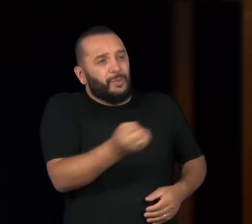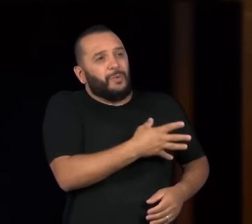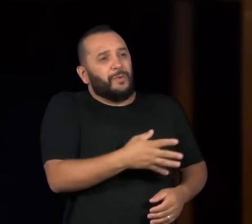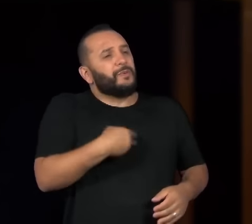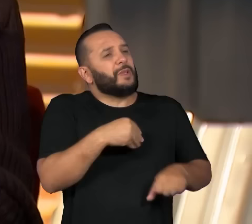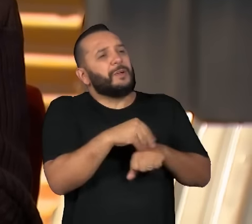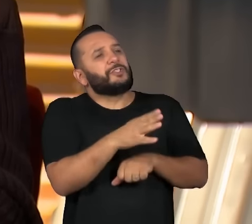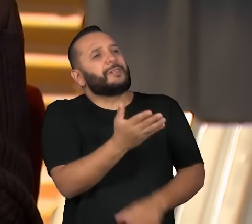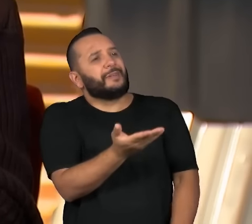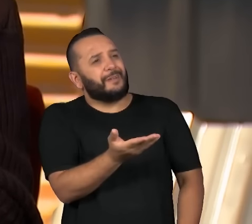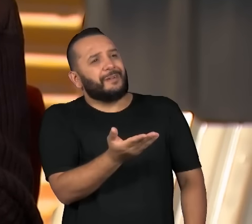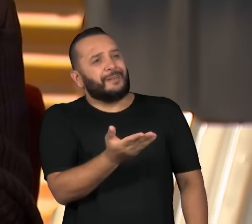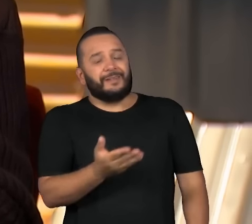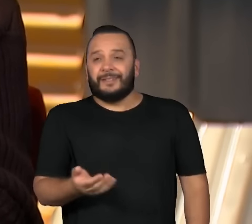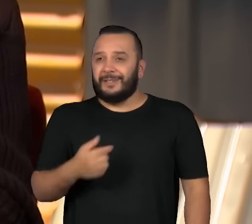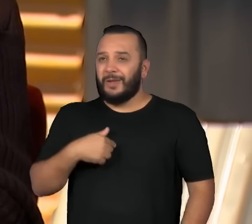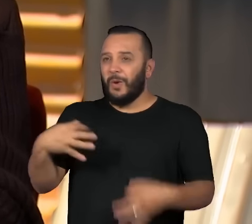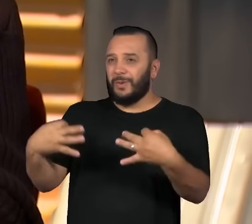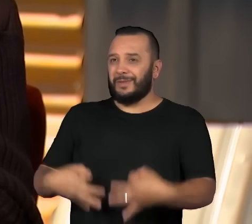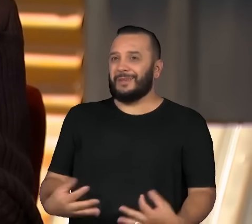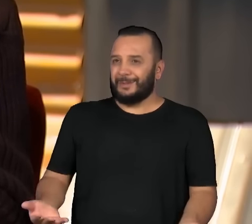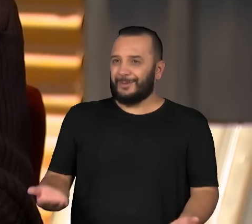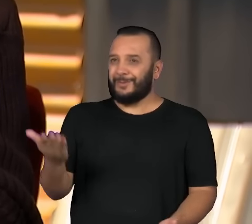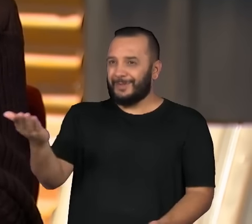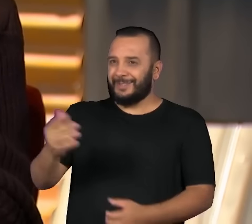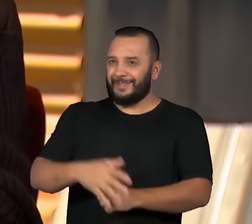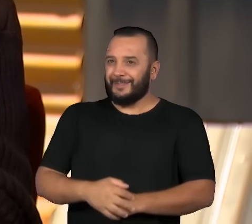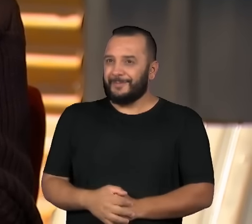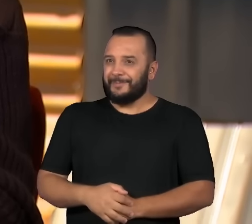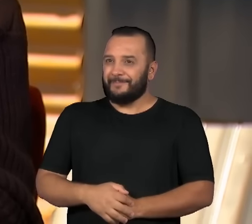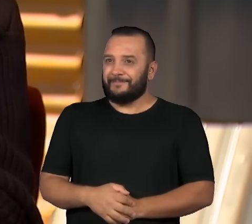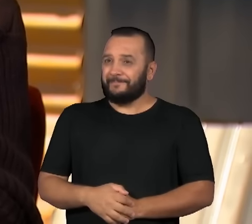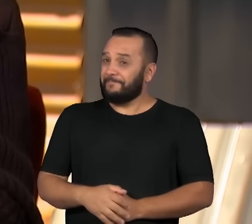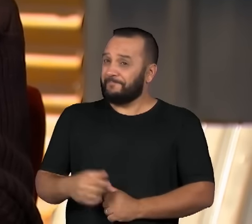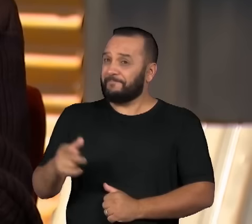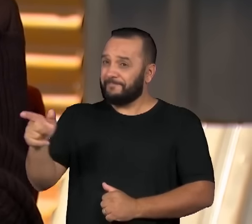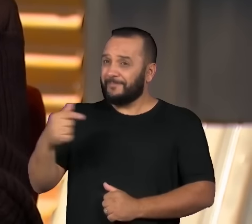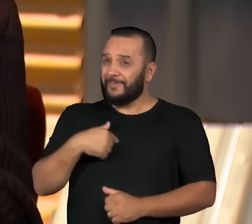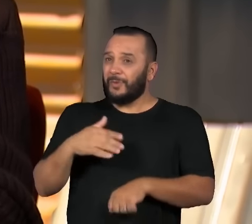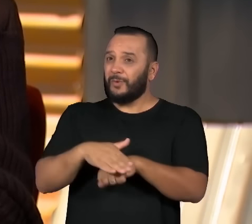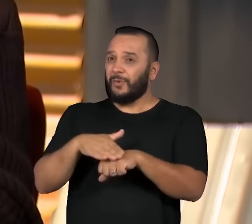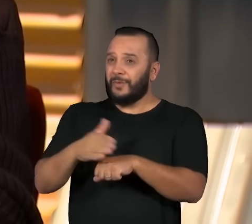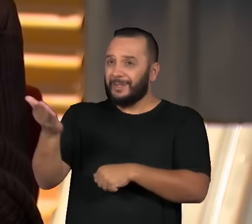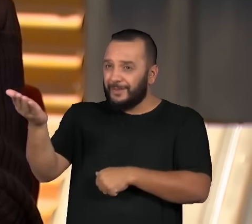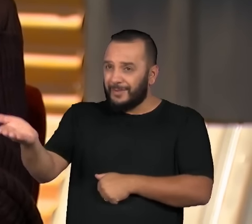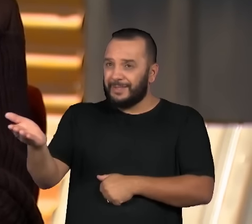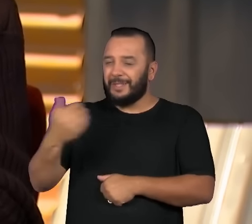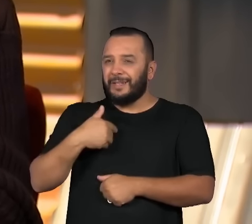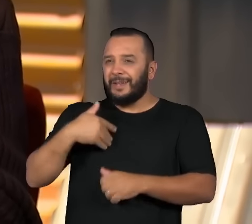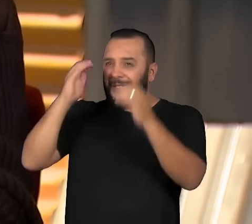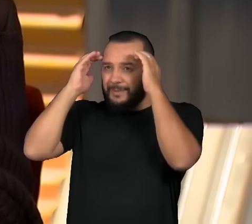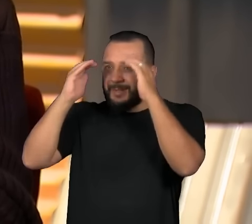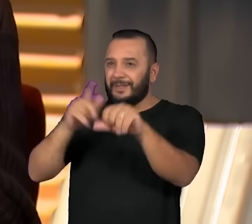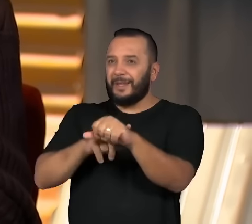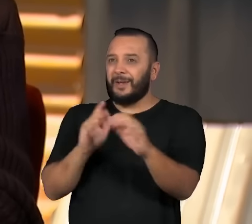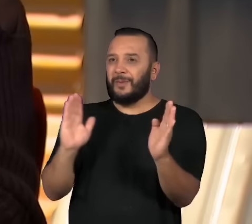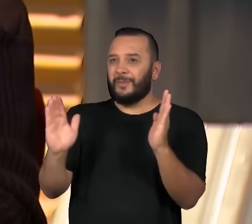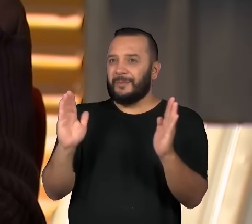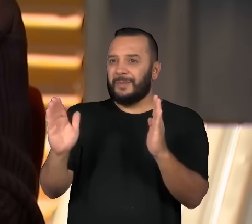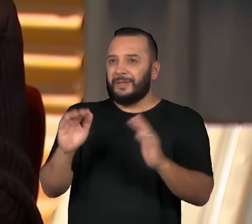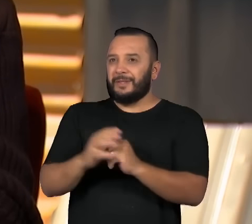dica. Cara, é ser honesto com você mesmo, mano. É aquela história de você conversar com você mesmo e respeitar o momento. Não querer